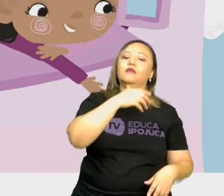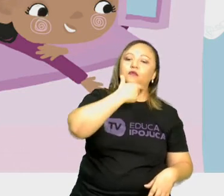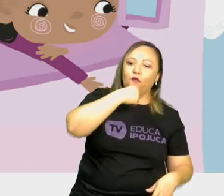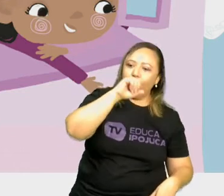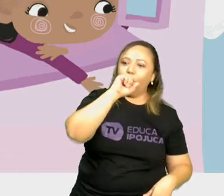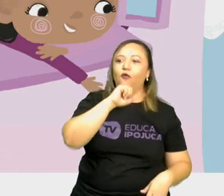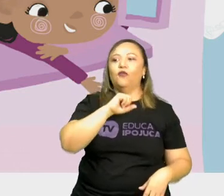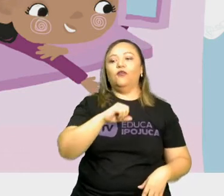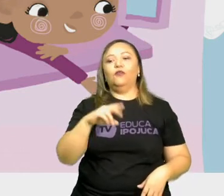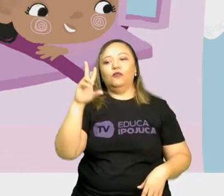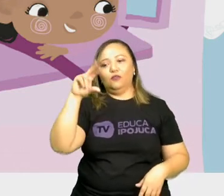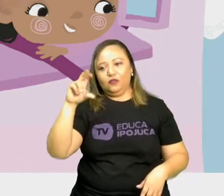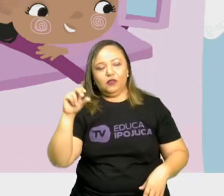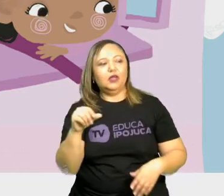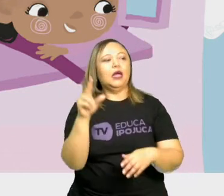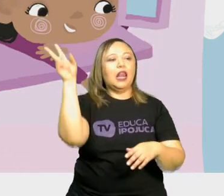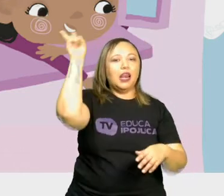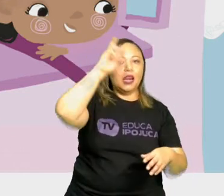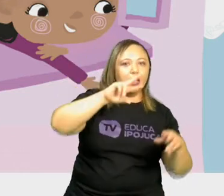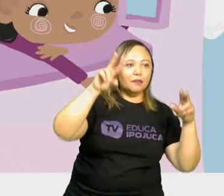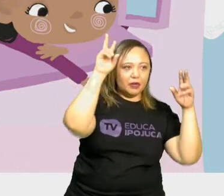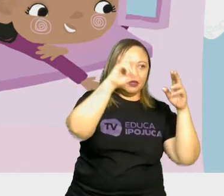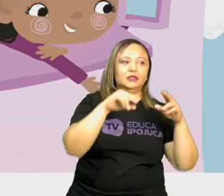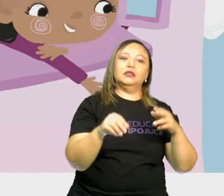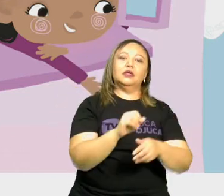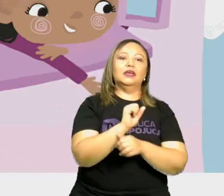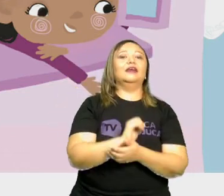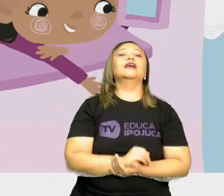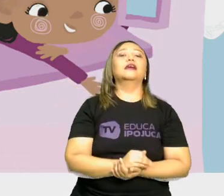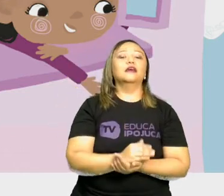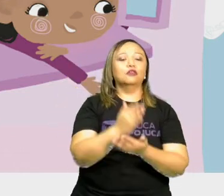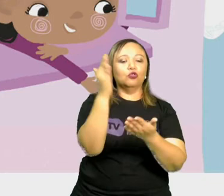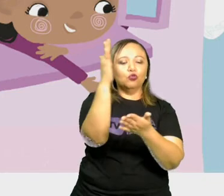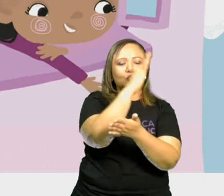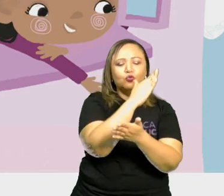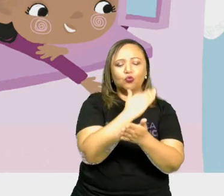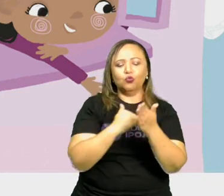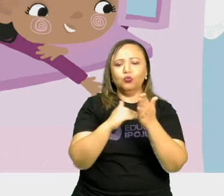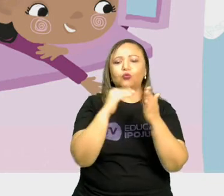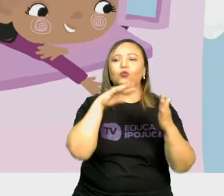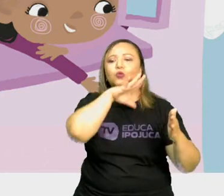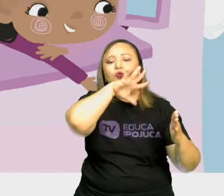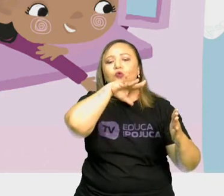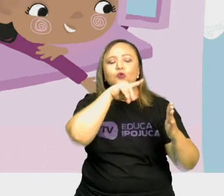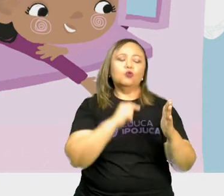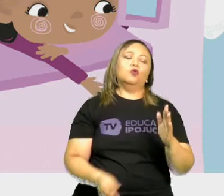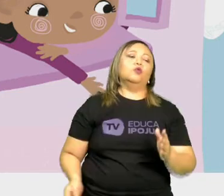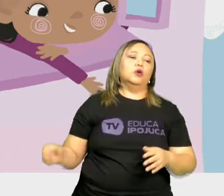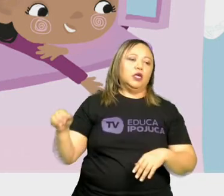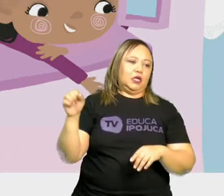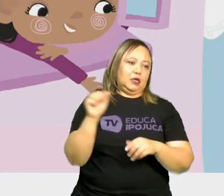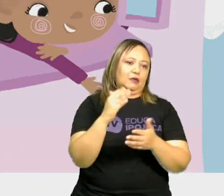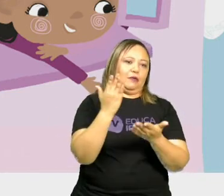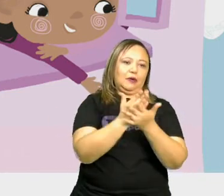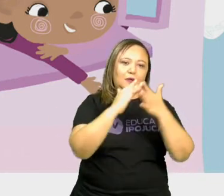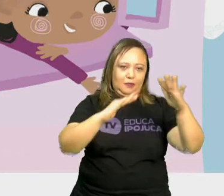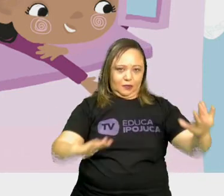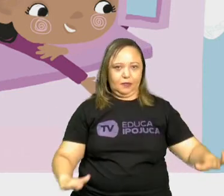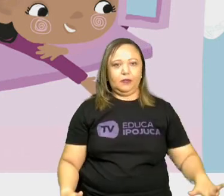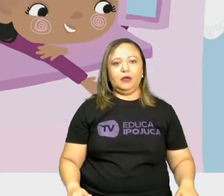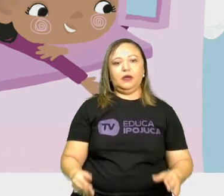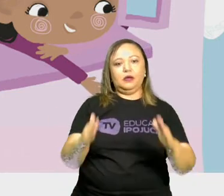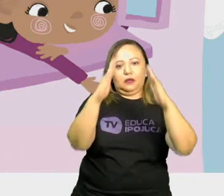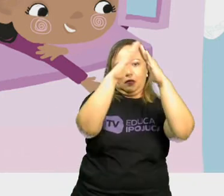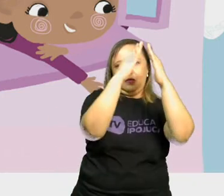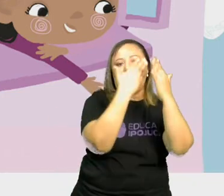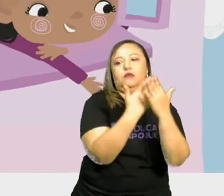Mas lembre-se que isto vai passar e a escola vamos poder regressar. Da